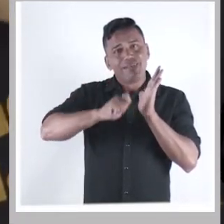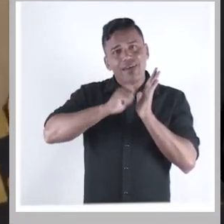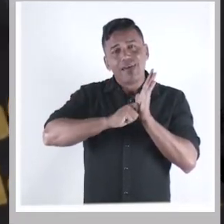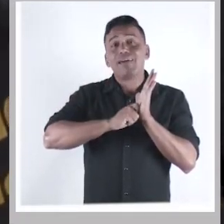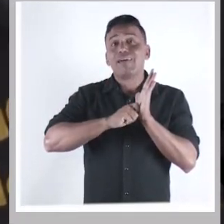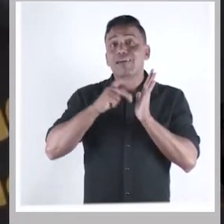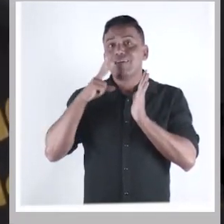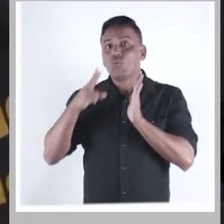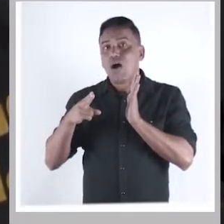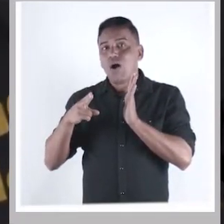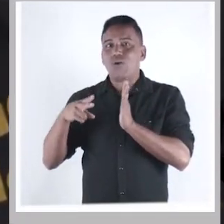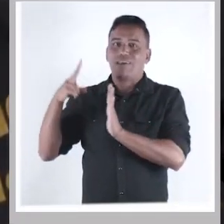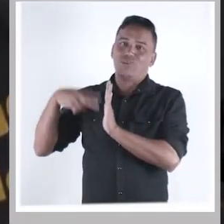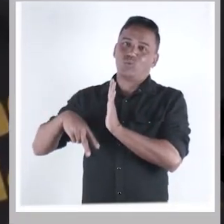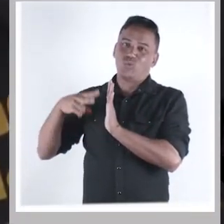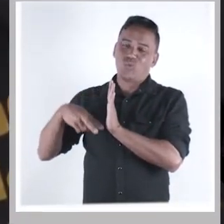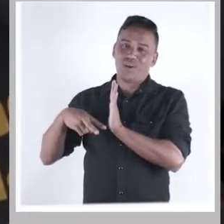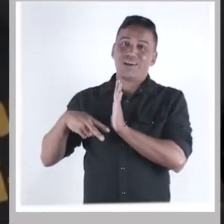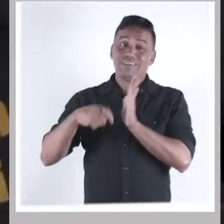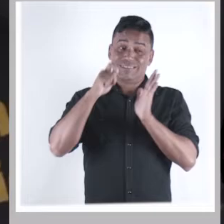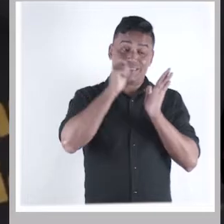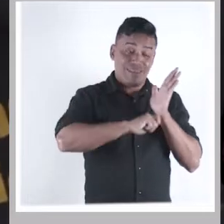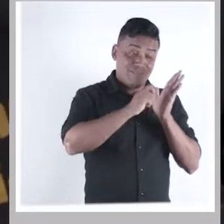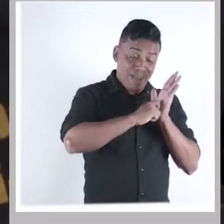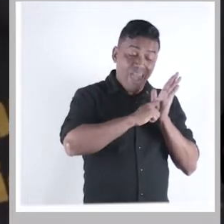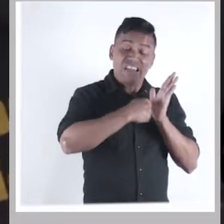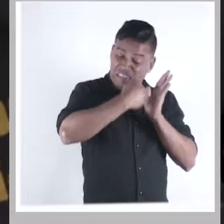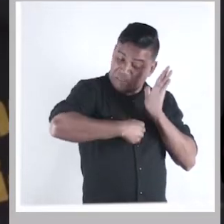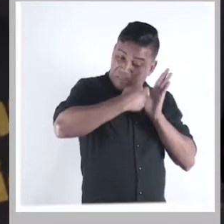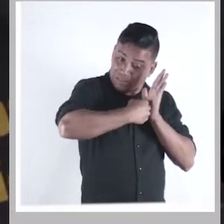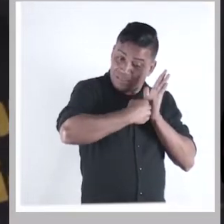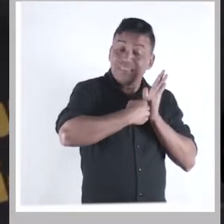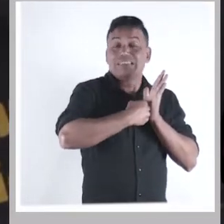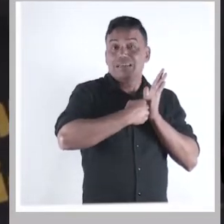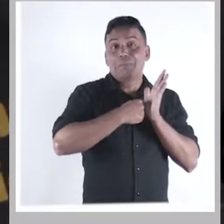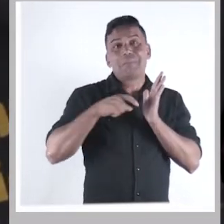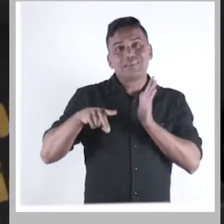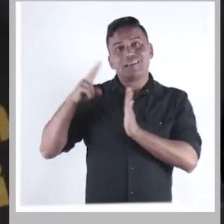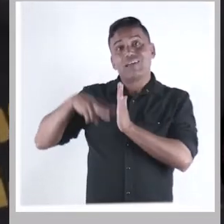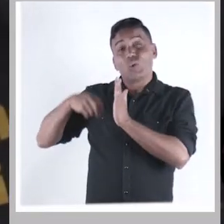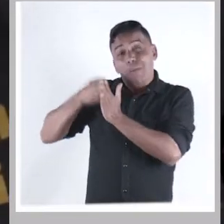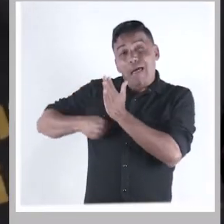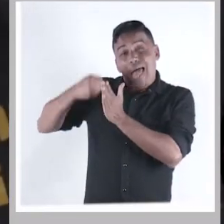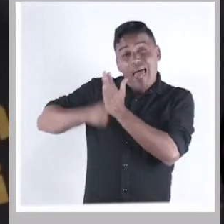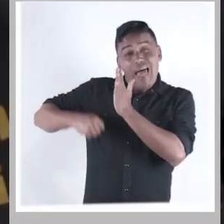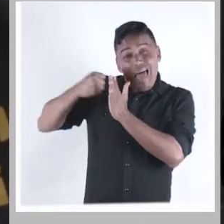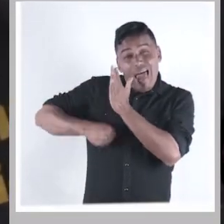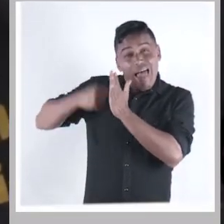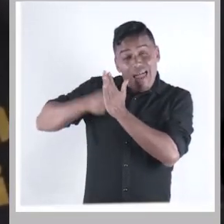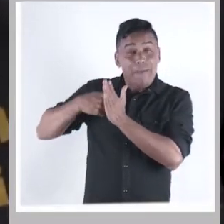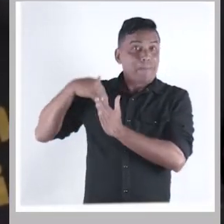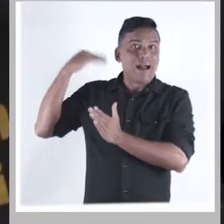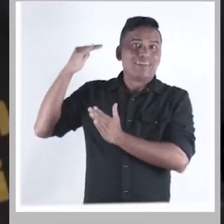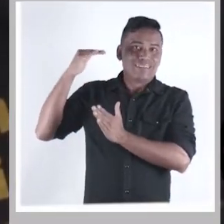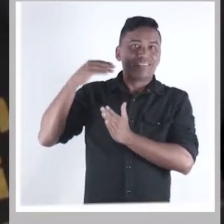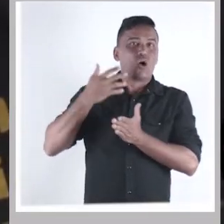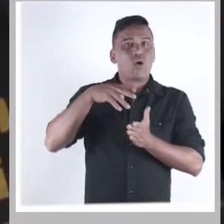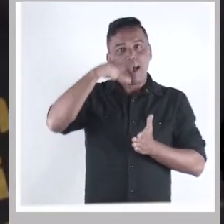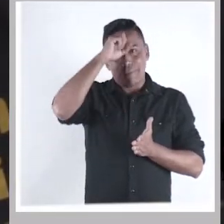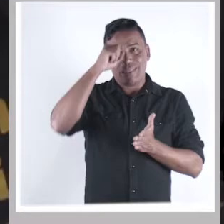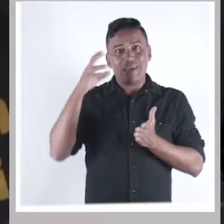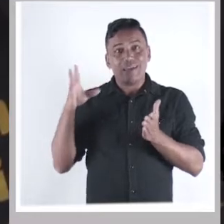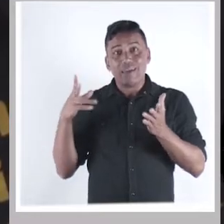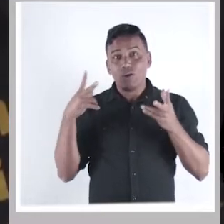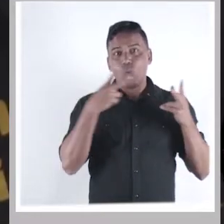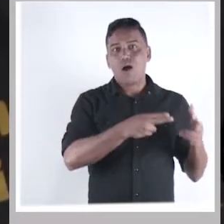à escrita, assim como eu me dedico à leitura, sabe? Eu acho que eu sou muito mais leitora do que escritora. Sim.